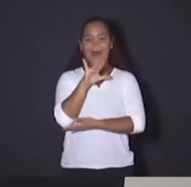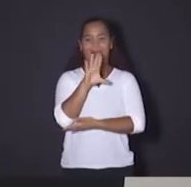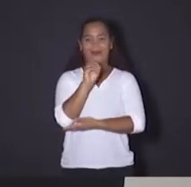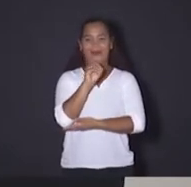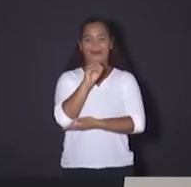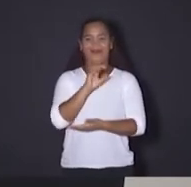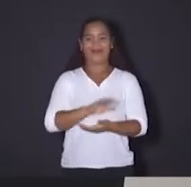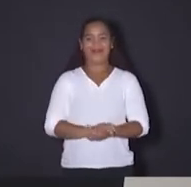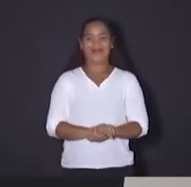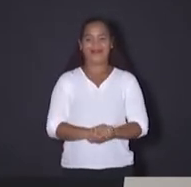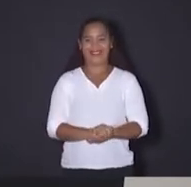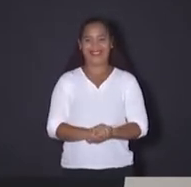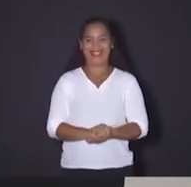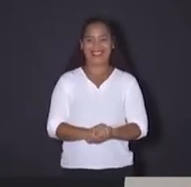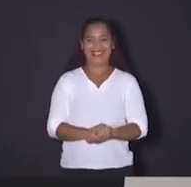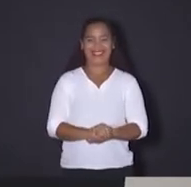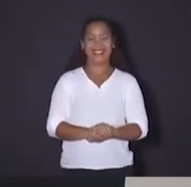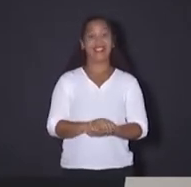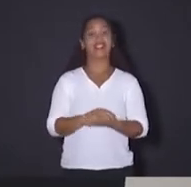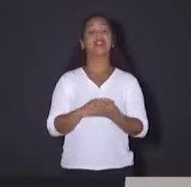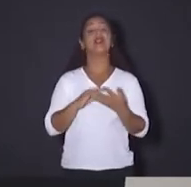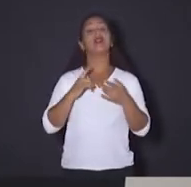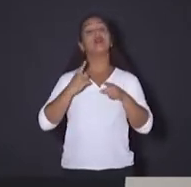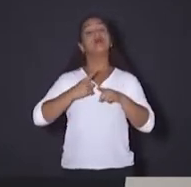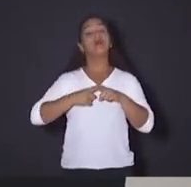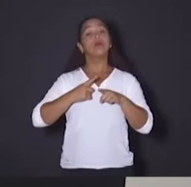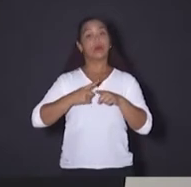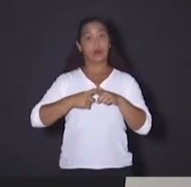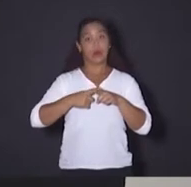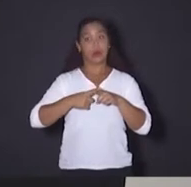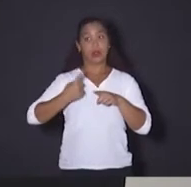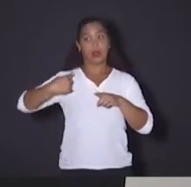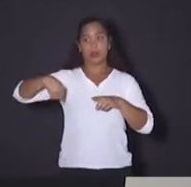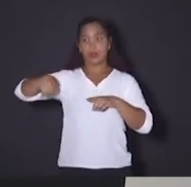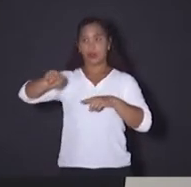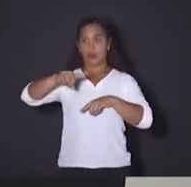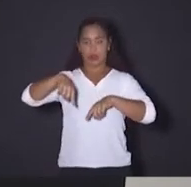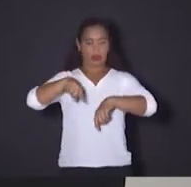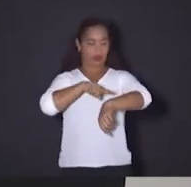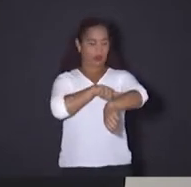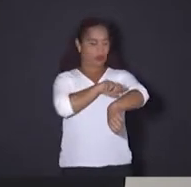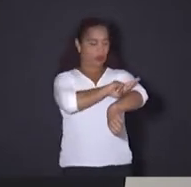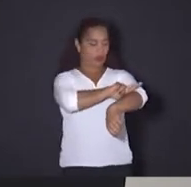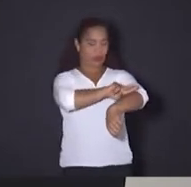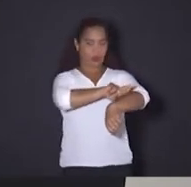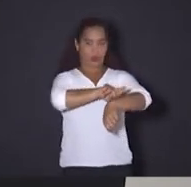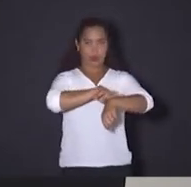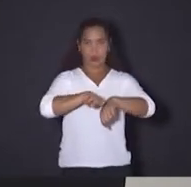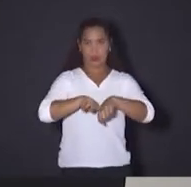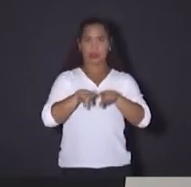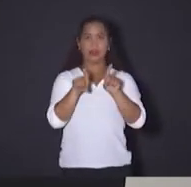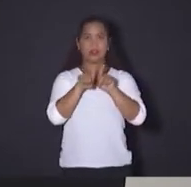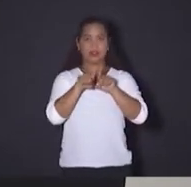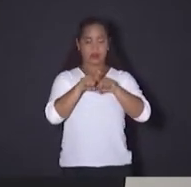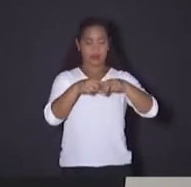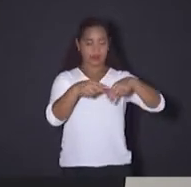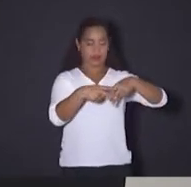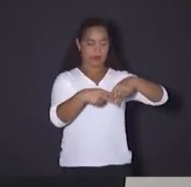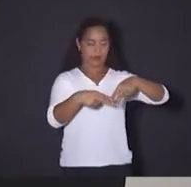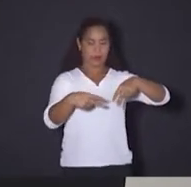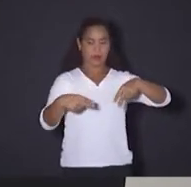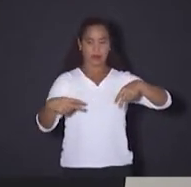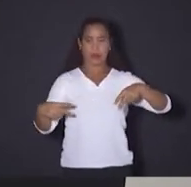então vamos lá porque a intercessão racial e de gênero figuram como limitação a